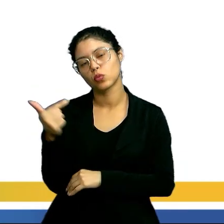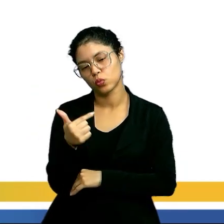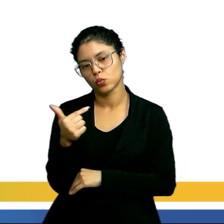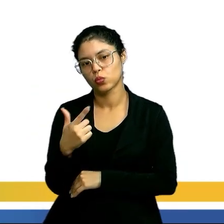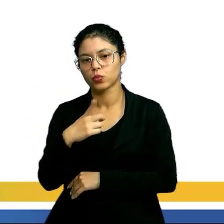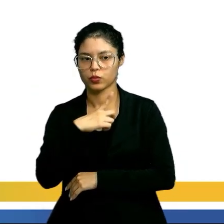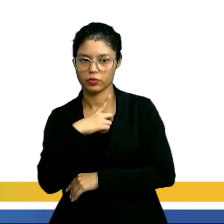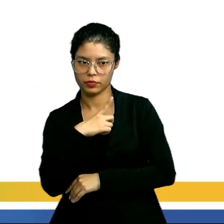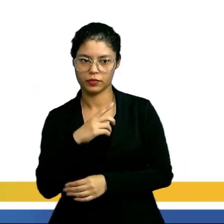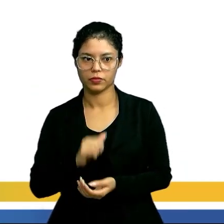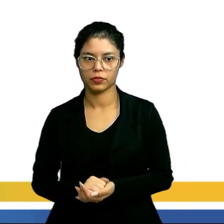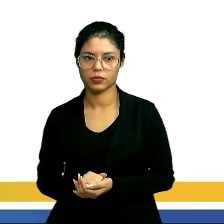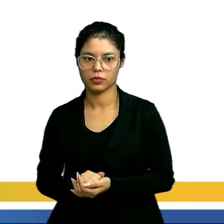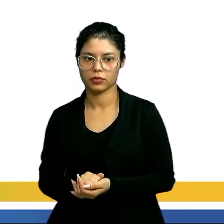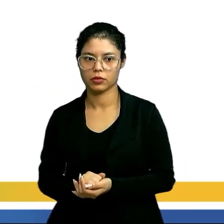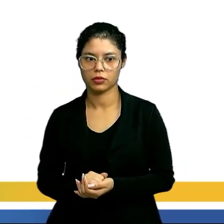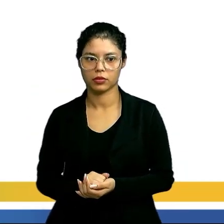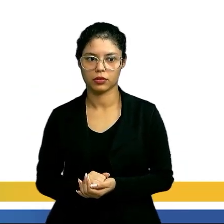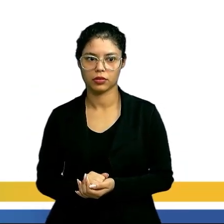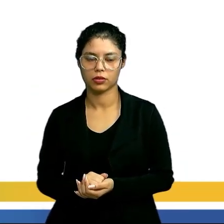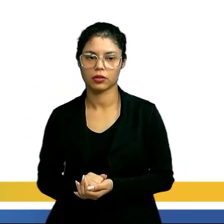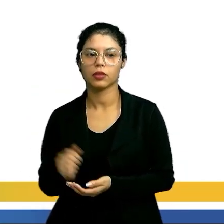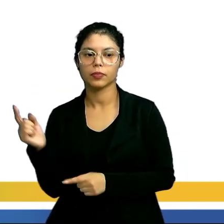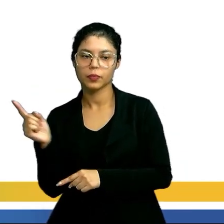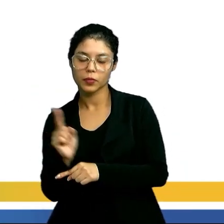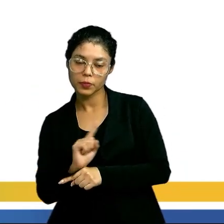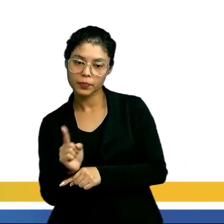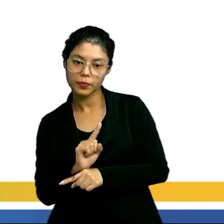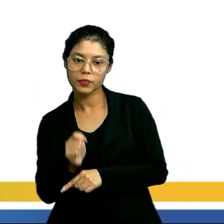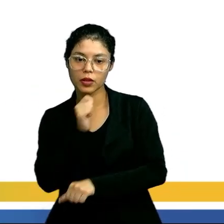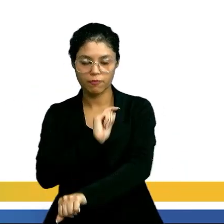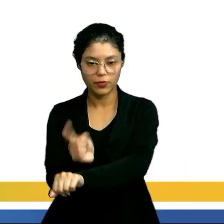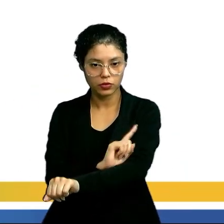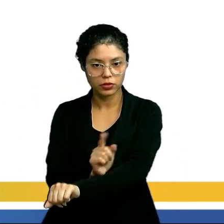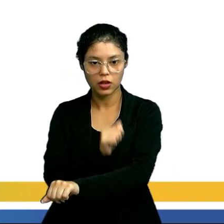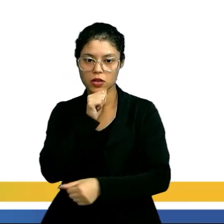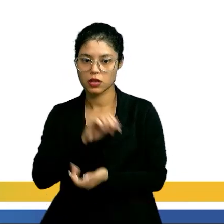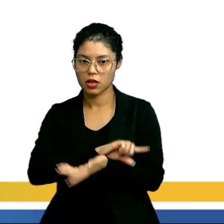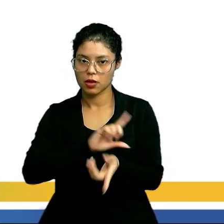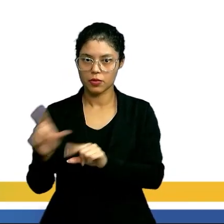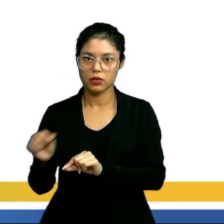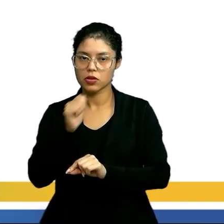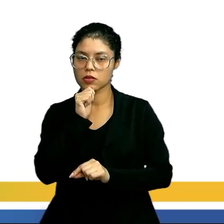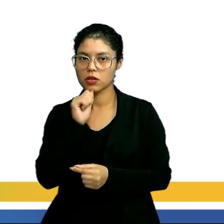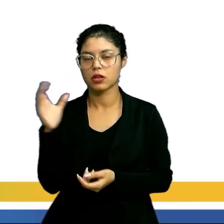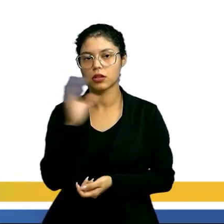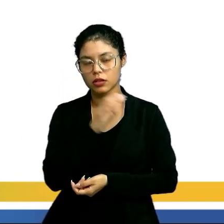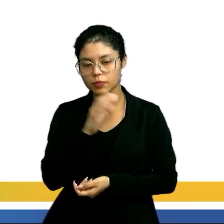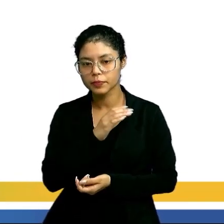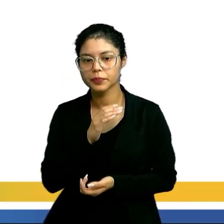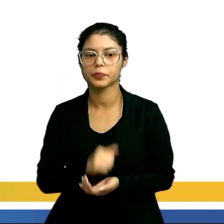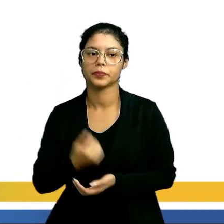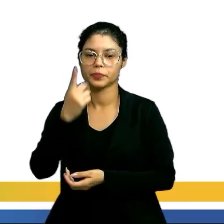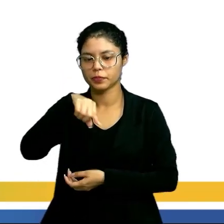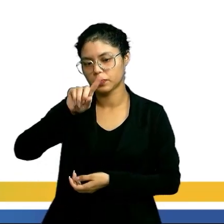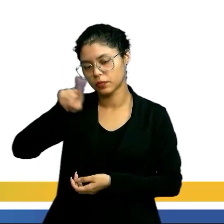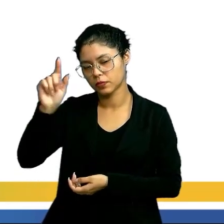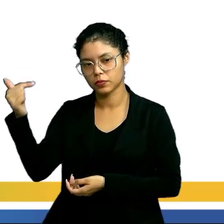gente percebe que ao ligar a máquina, ela vai nos dar um exemplo de movimento. Esse movimento está associado a algum tipo de energia